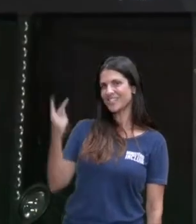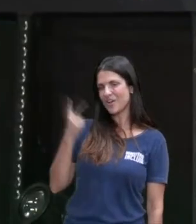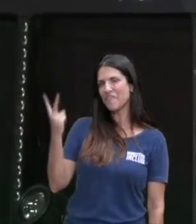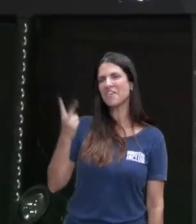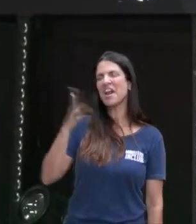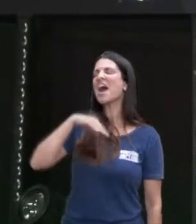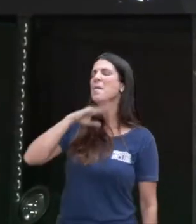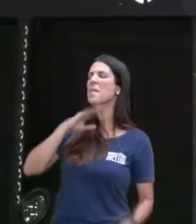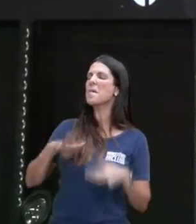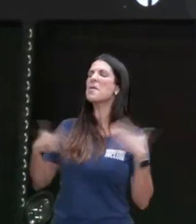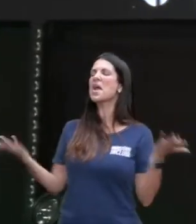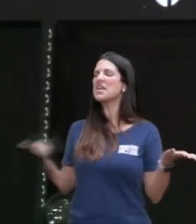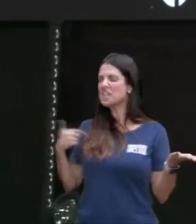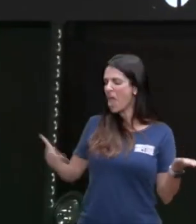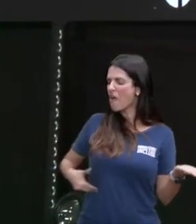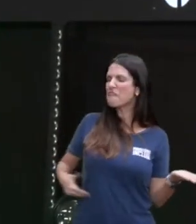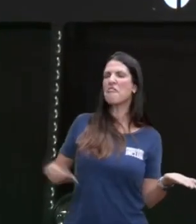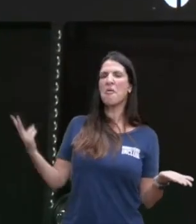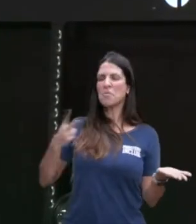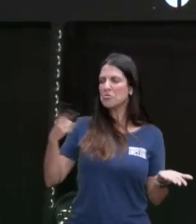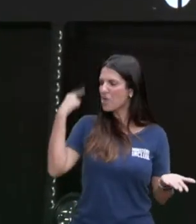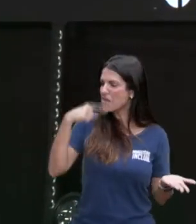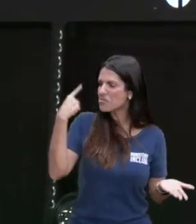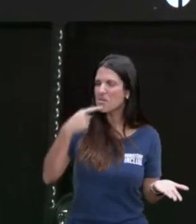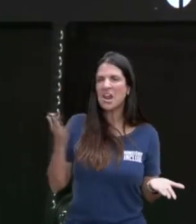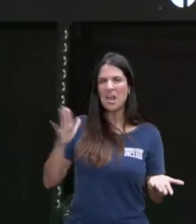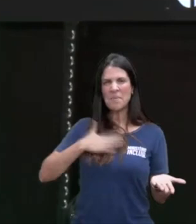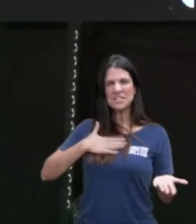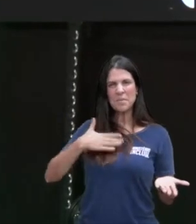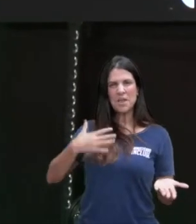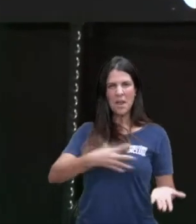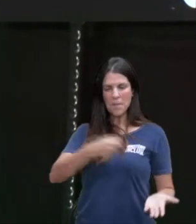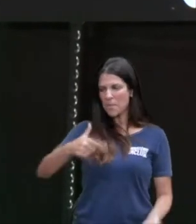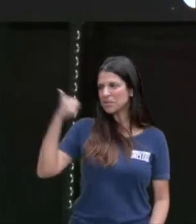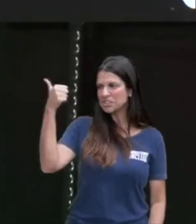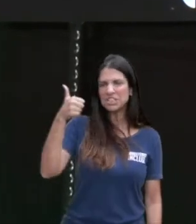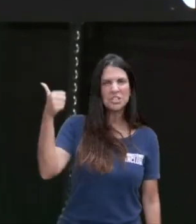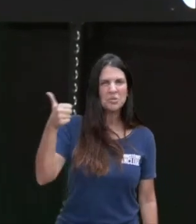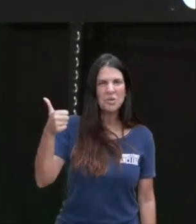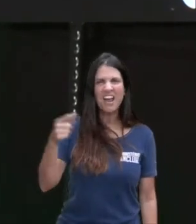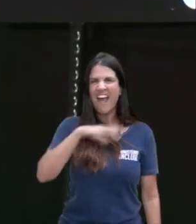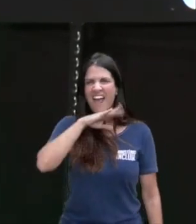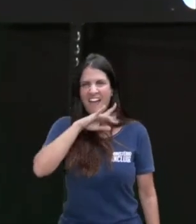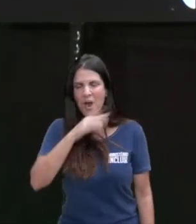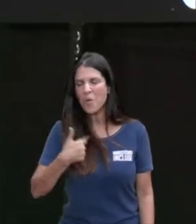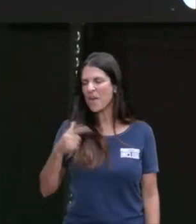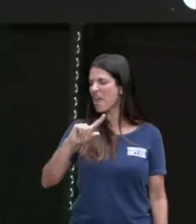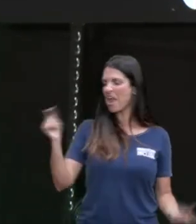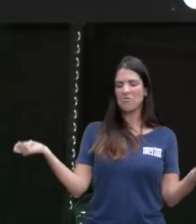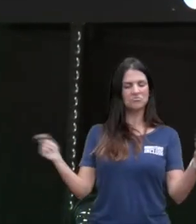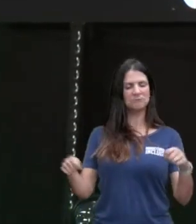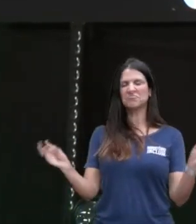papo é esse eu fico sem comer aqui mas duas horas pa mas a minha primogenitura é ruim que eu vou abrir mão disso